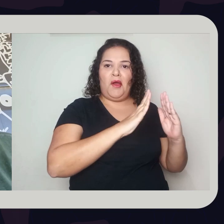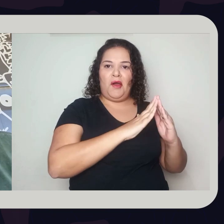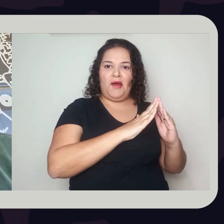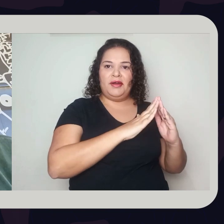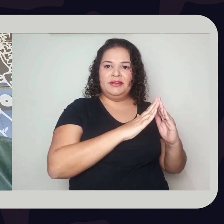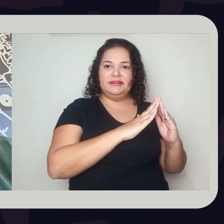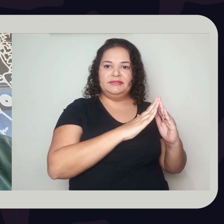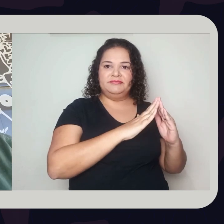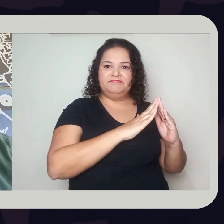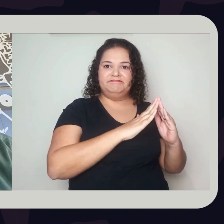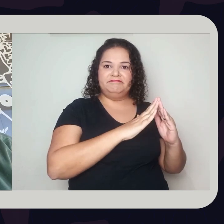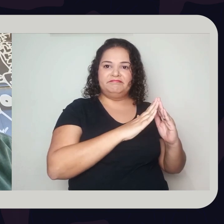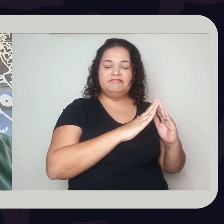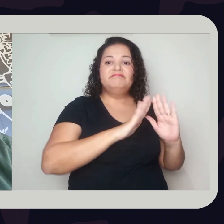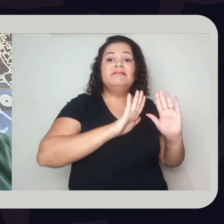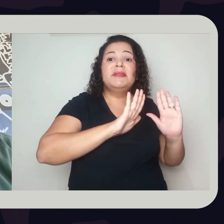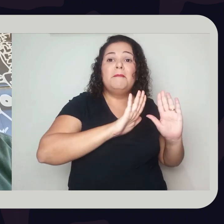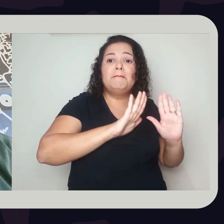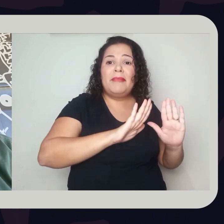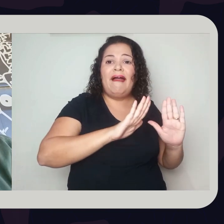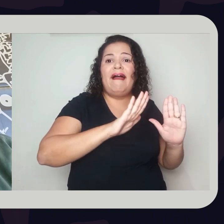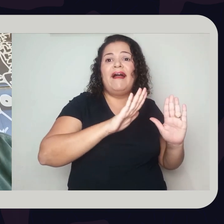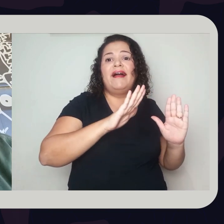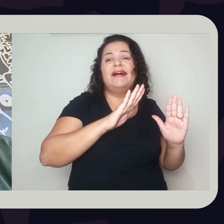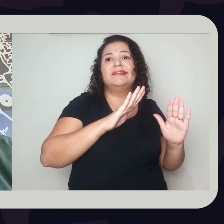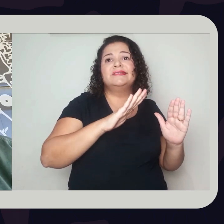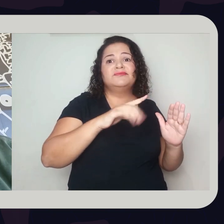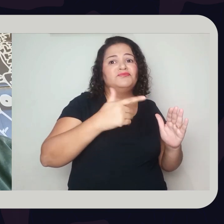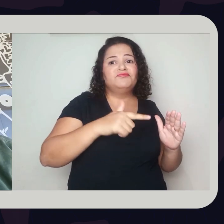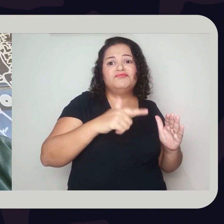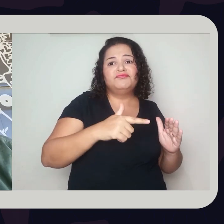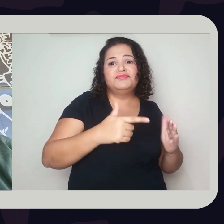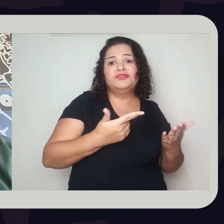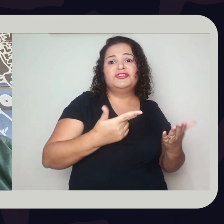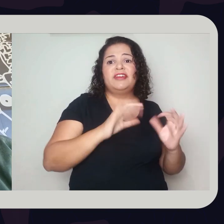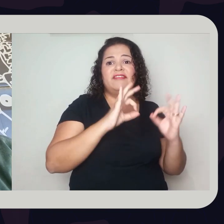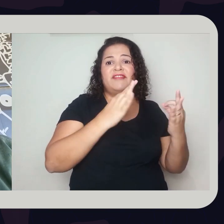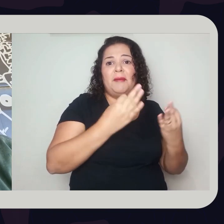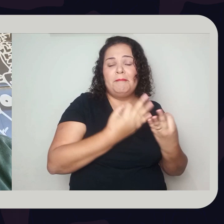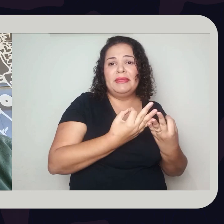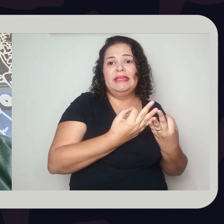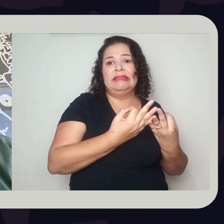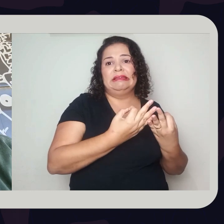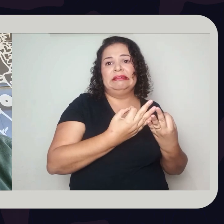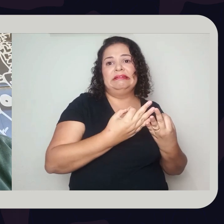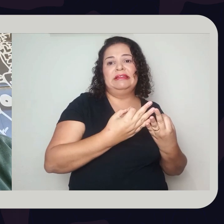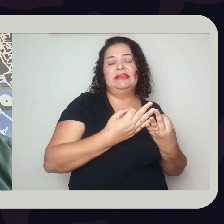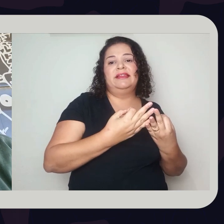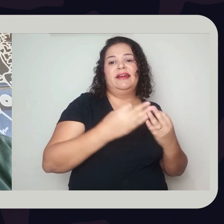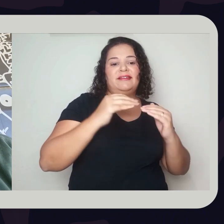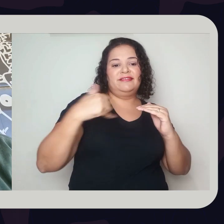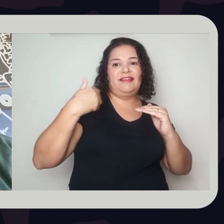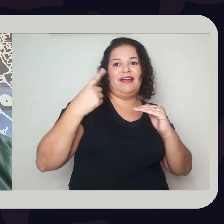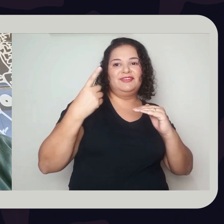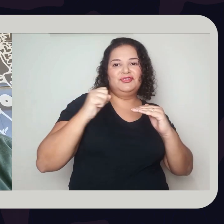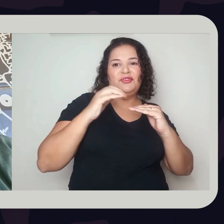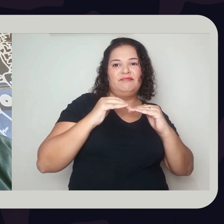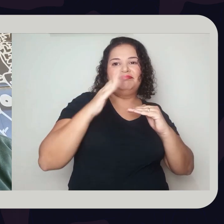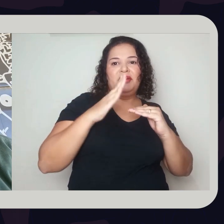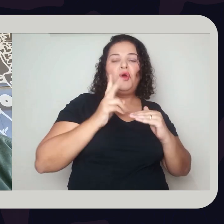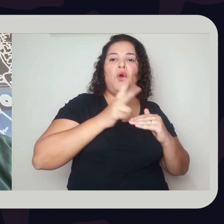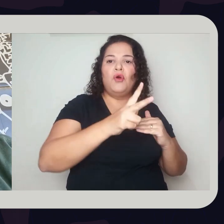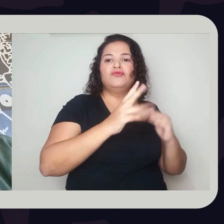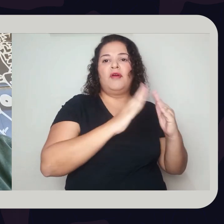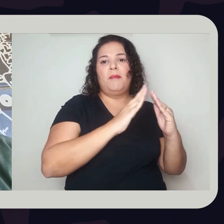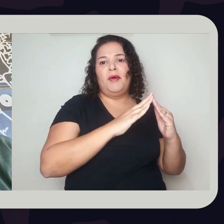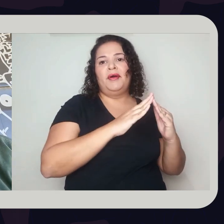ou não tem nenhum familiar, enfim, nenhuma pessoa que possa estar junto com eles naquele momento da vida, né?